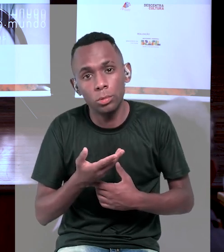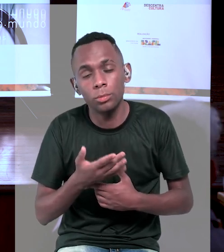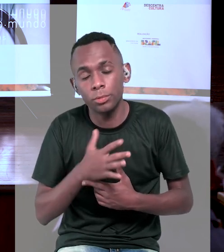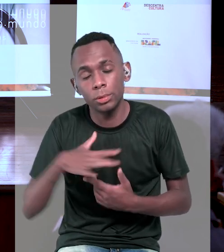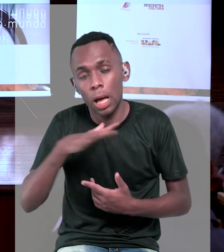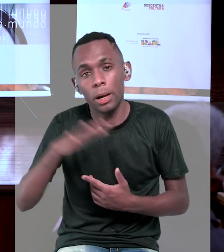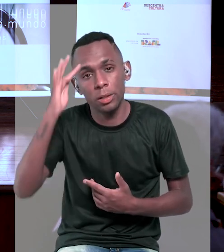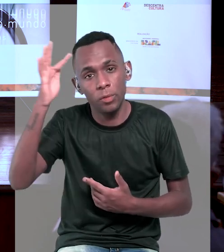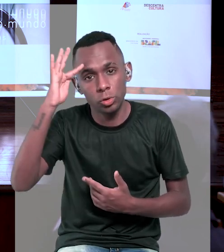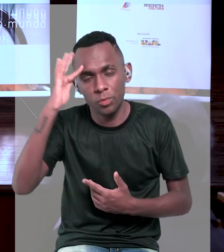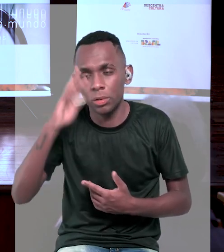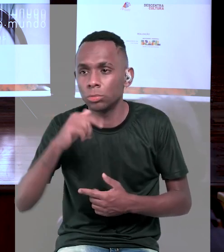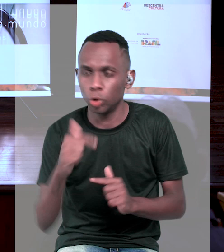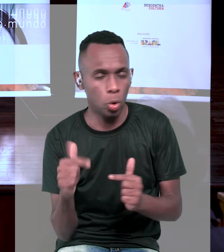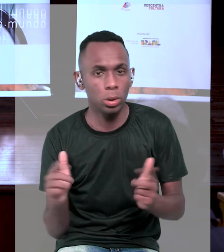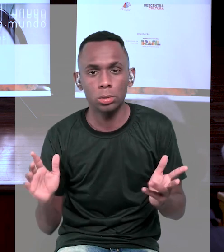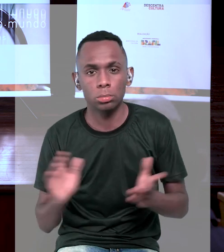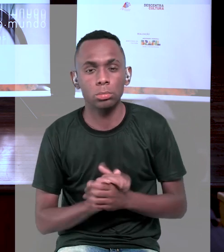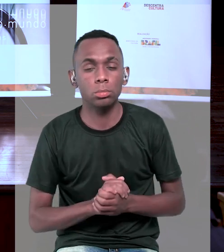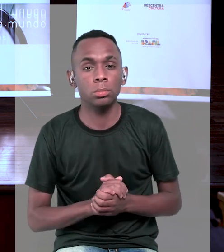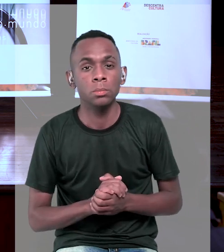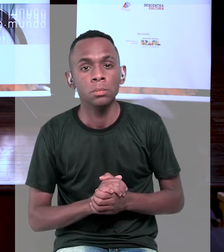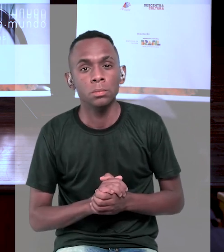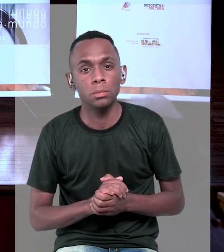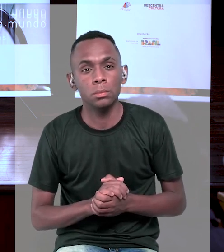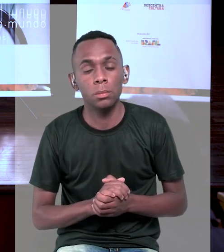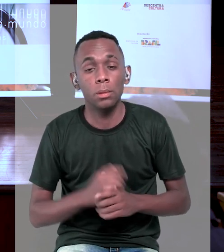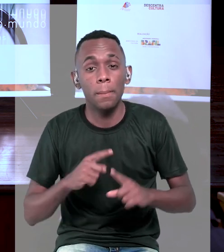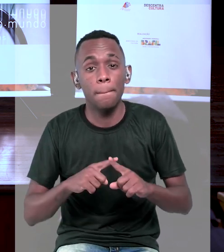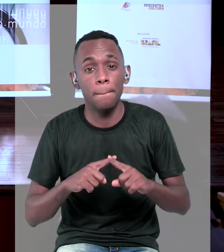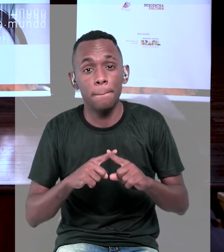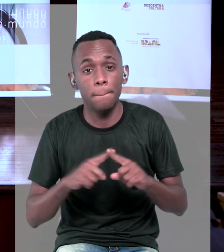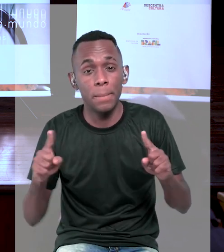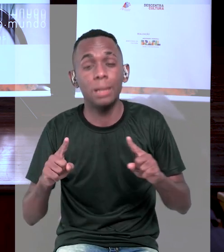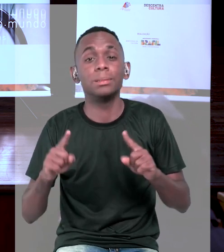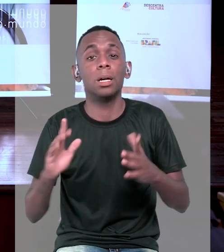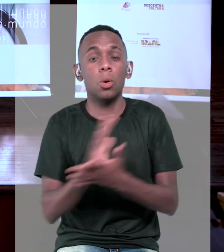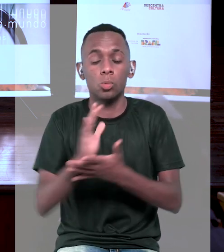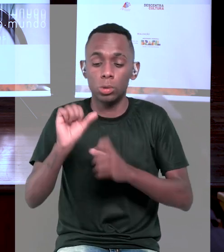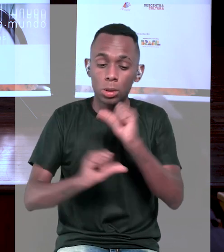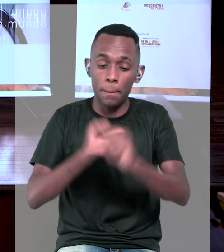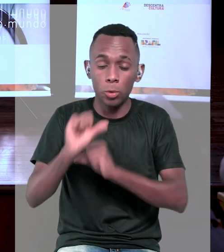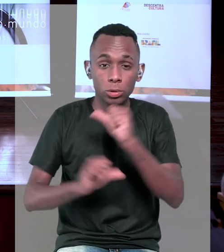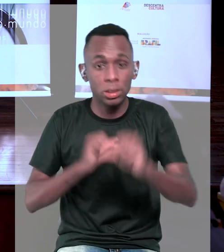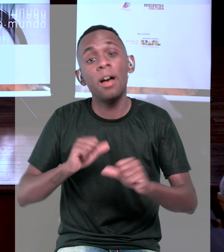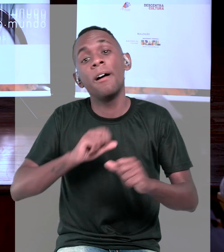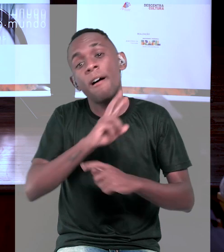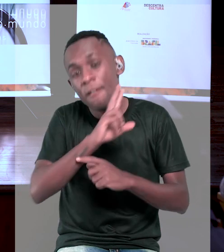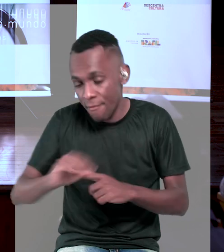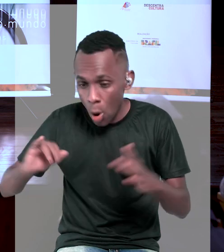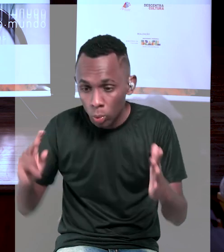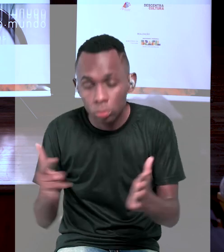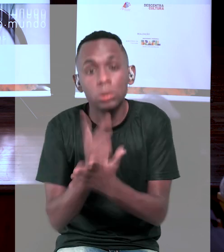filosófico. Isso não existe. No entanto, essas mudanças vão acontecendo,